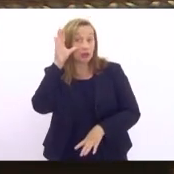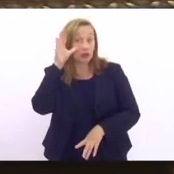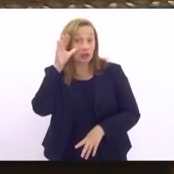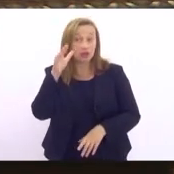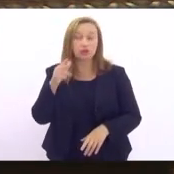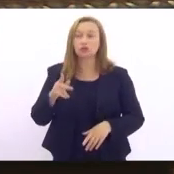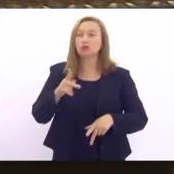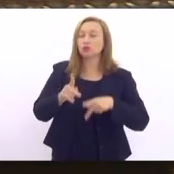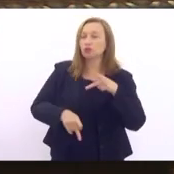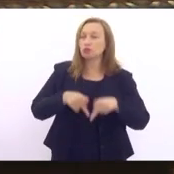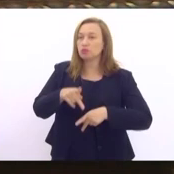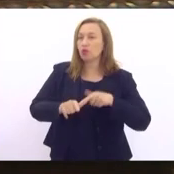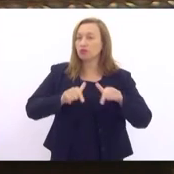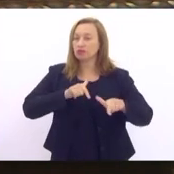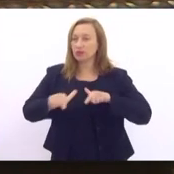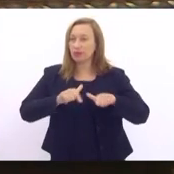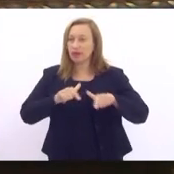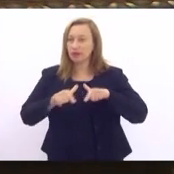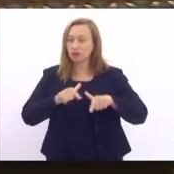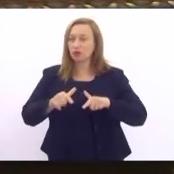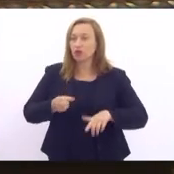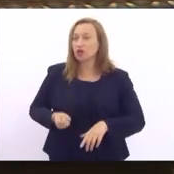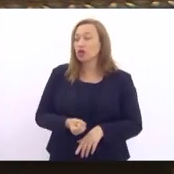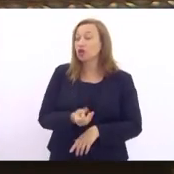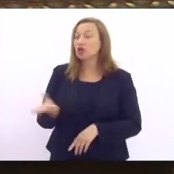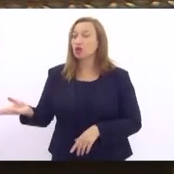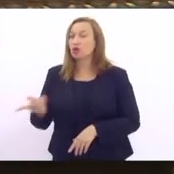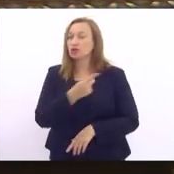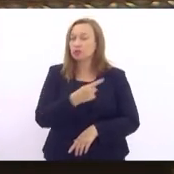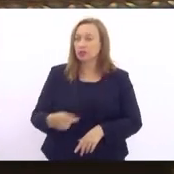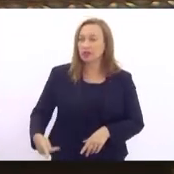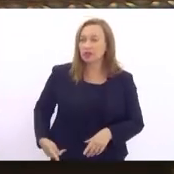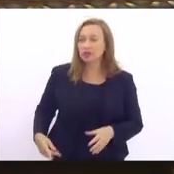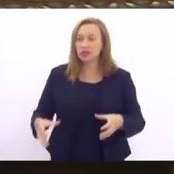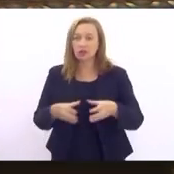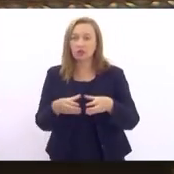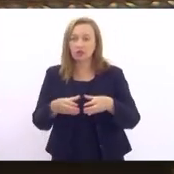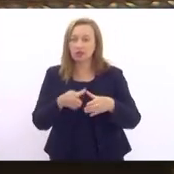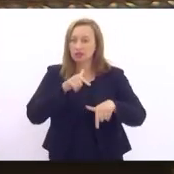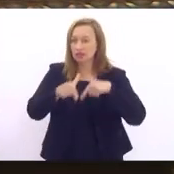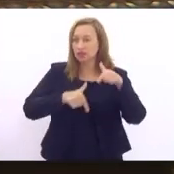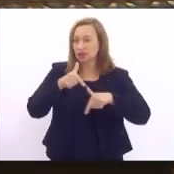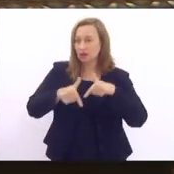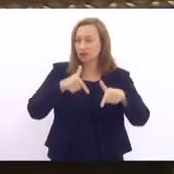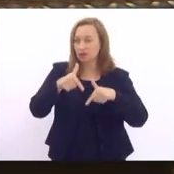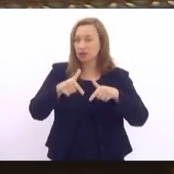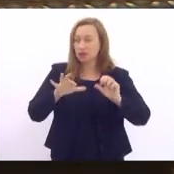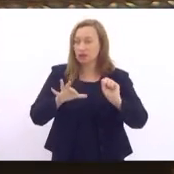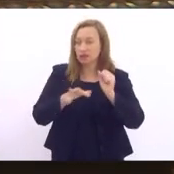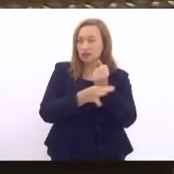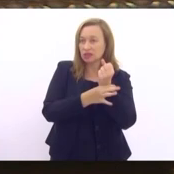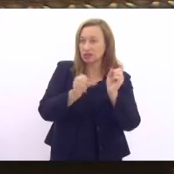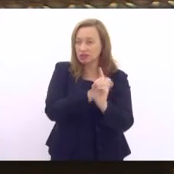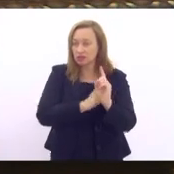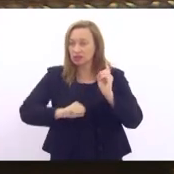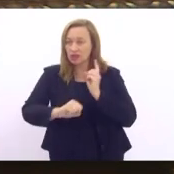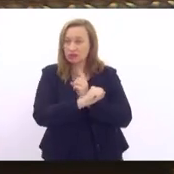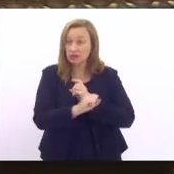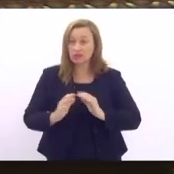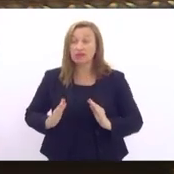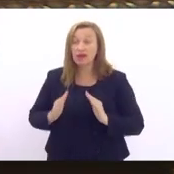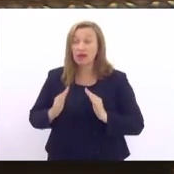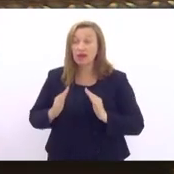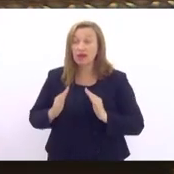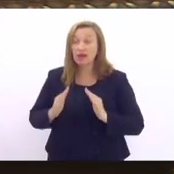presidenta da Comissão de Trabalho, Seguridade Social aqui desta casa, nós conduzimos uma série